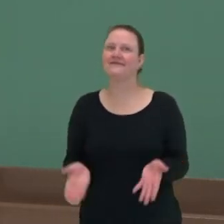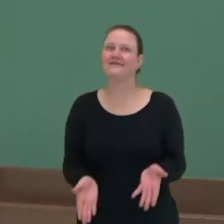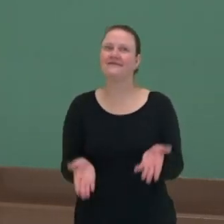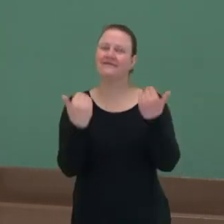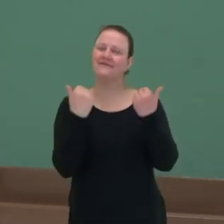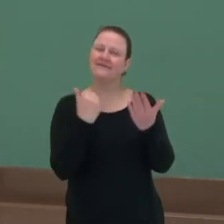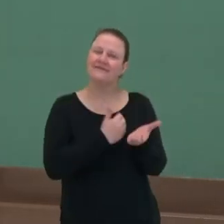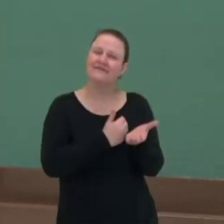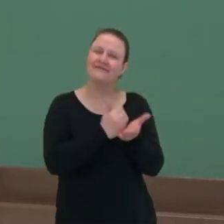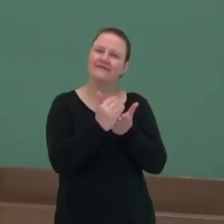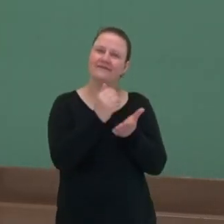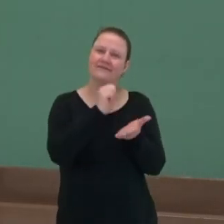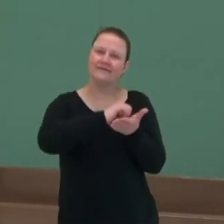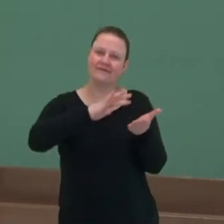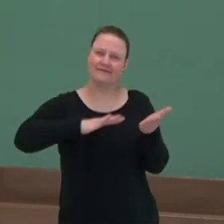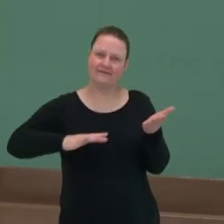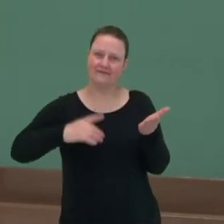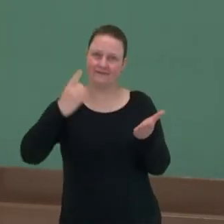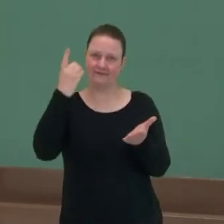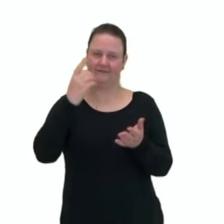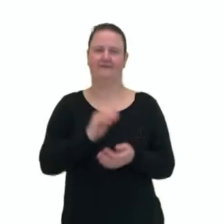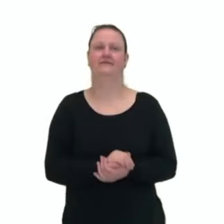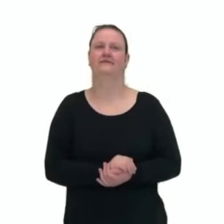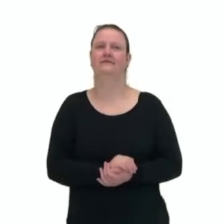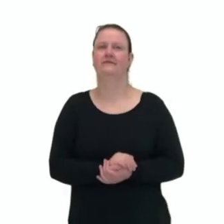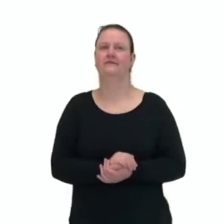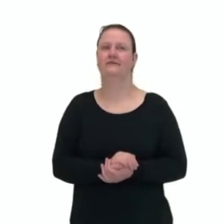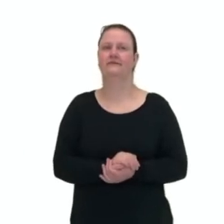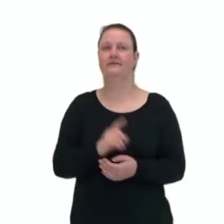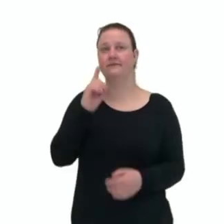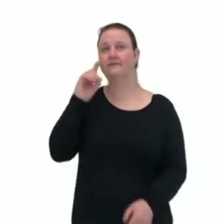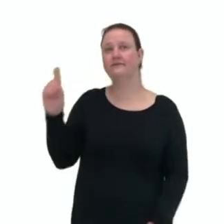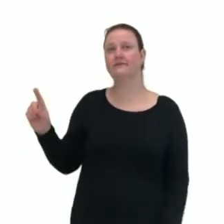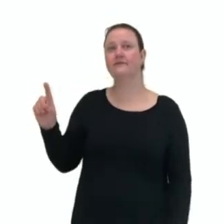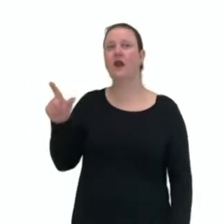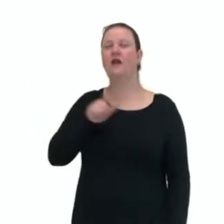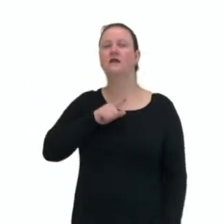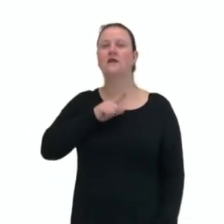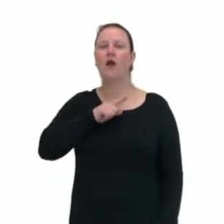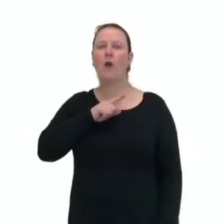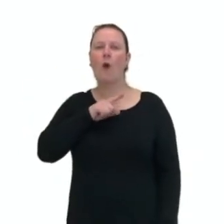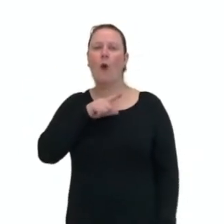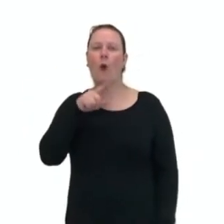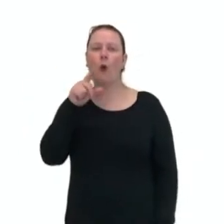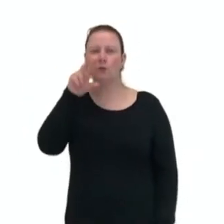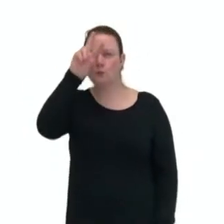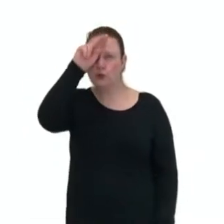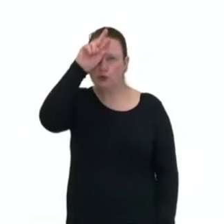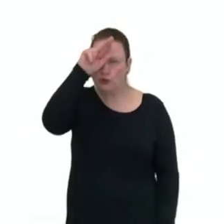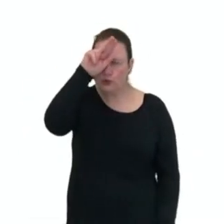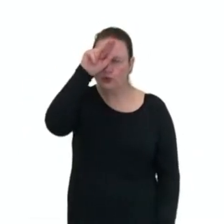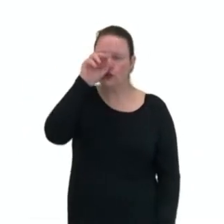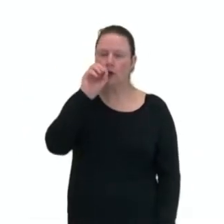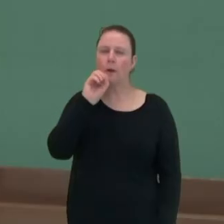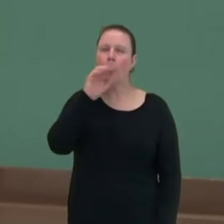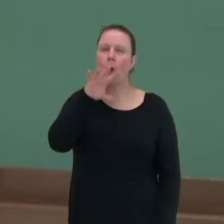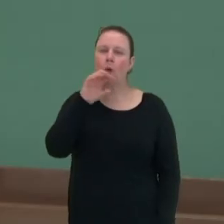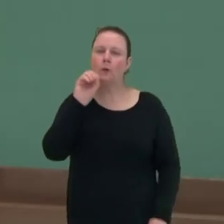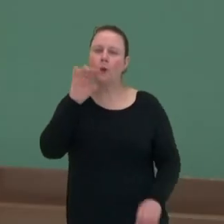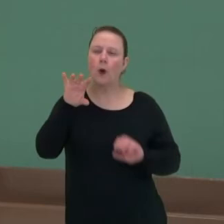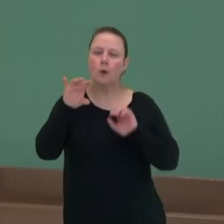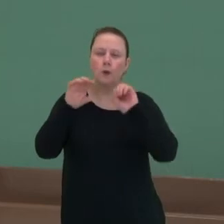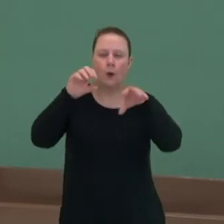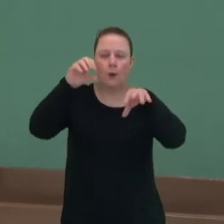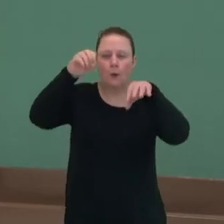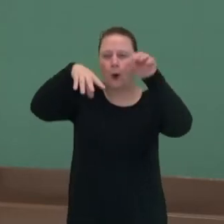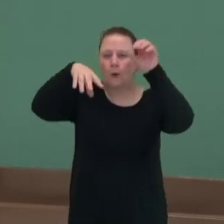primeira atividade. Olha que interessante! Os vagalumes são insetos bioluminescentes. O que isso significa? Que